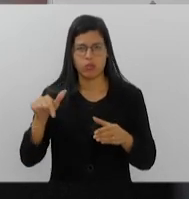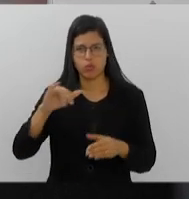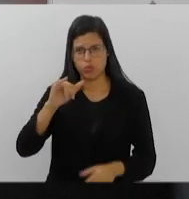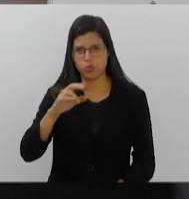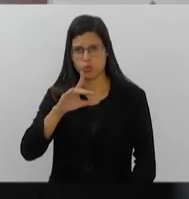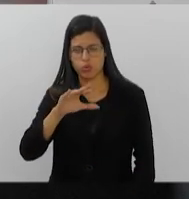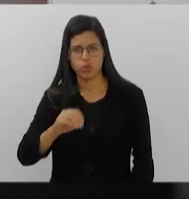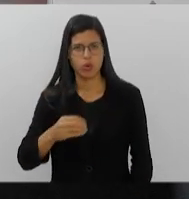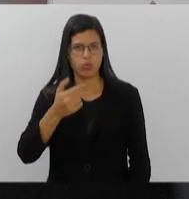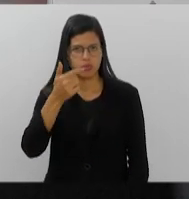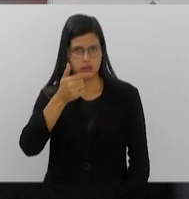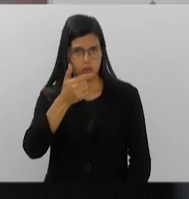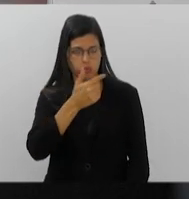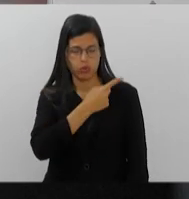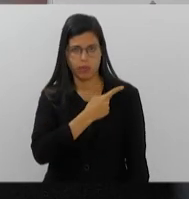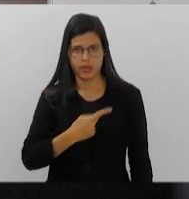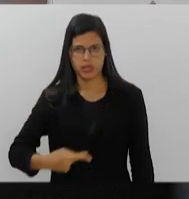Então,